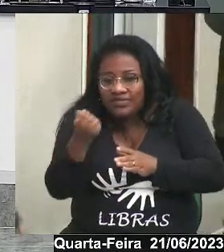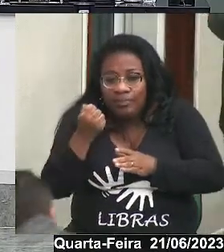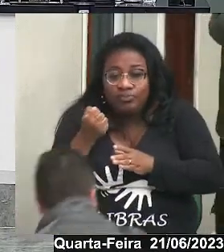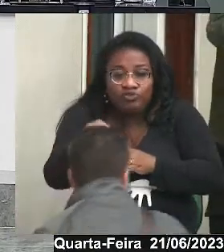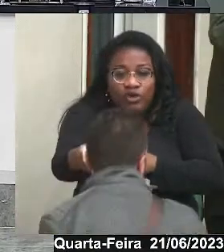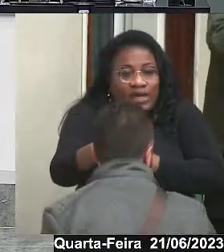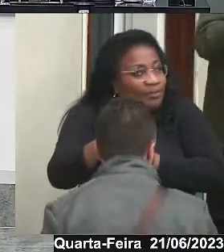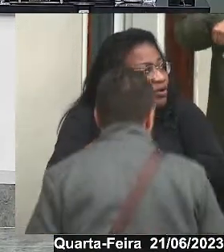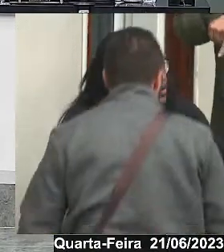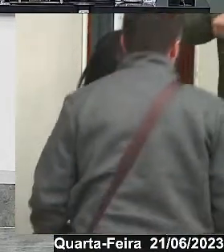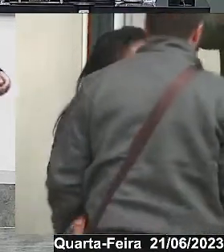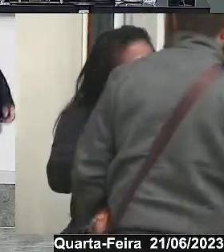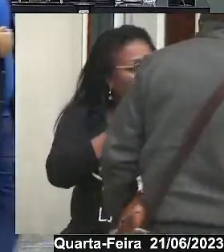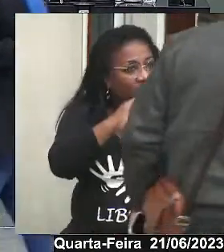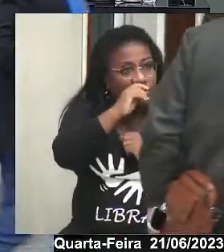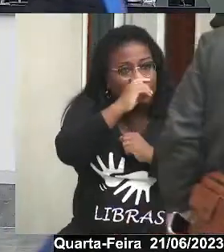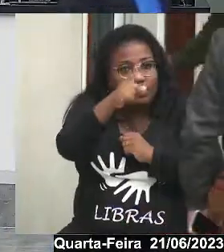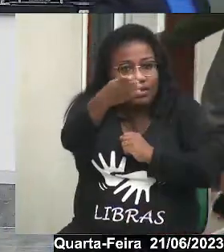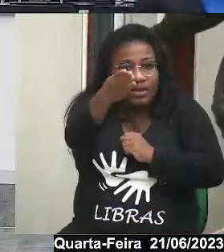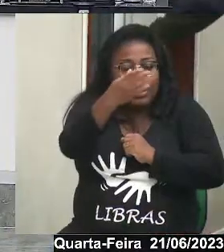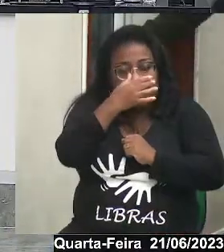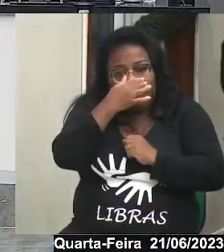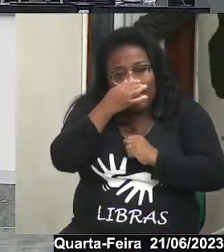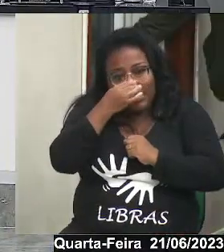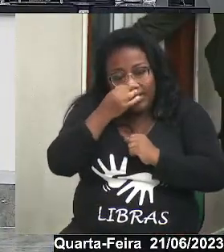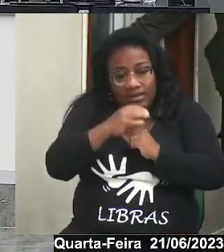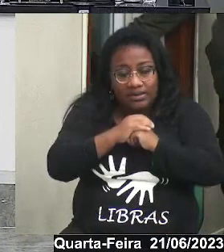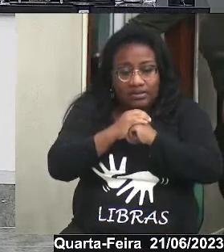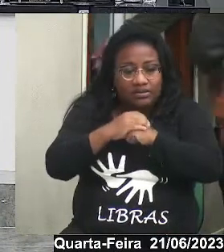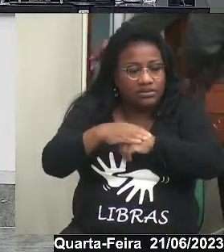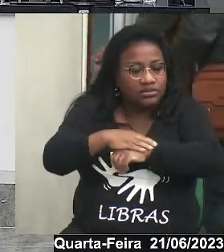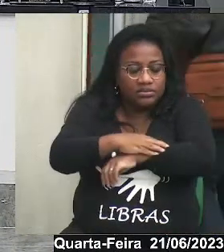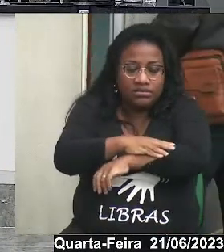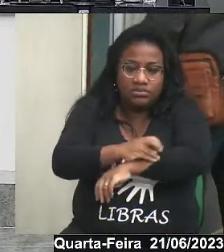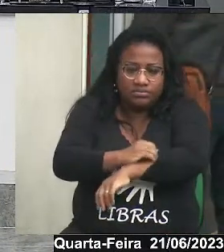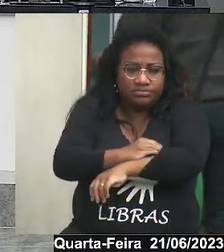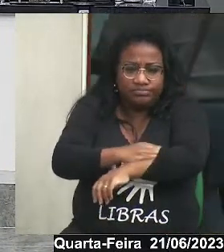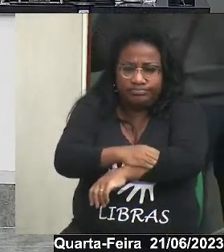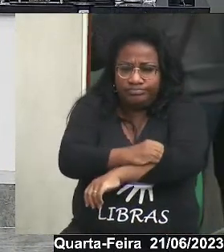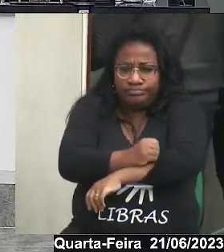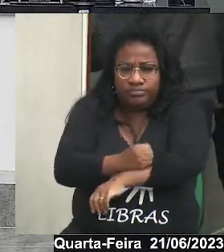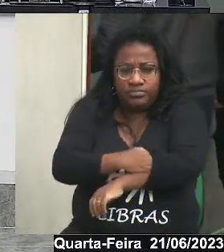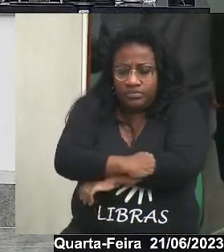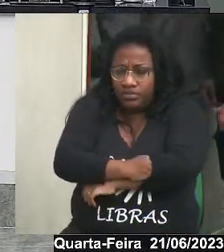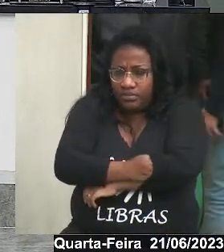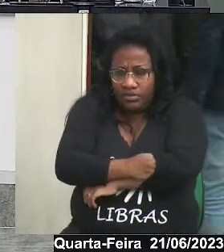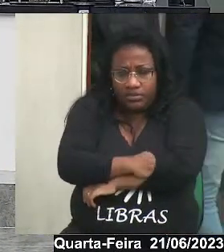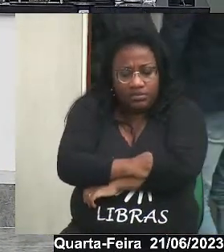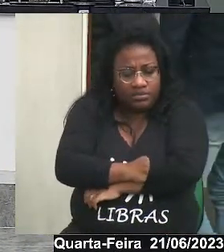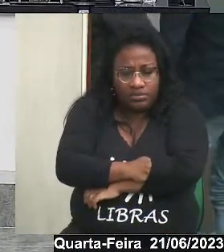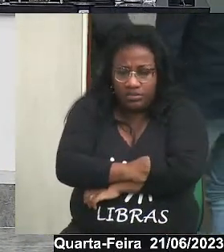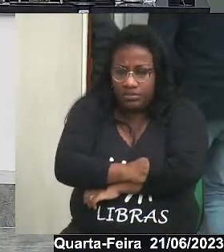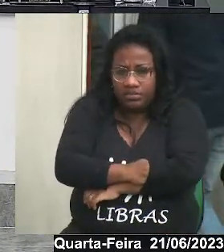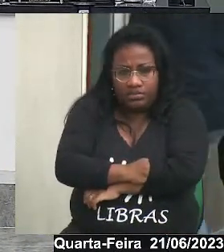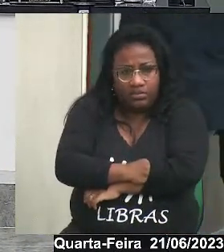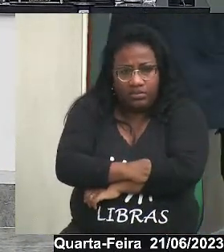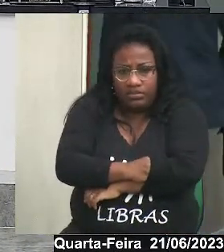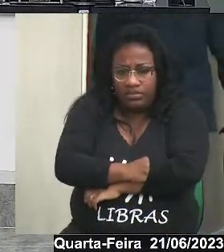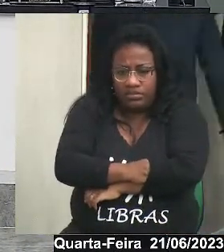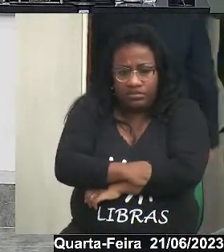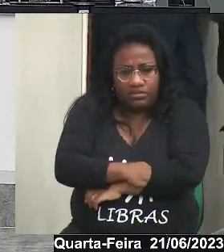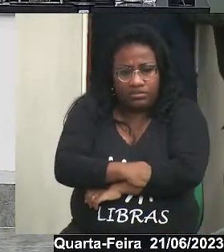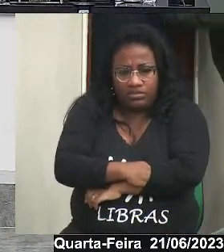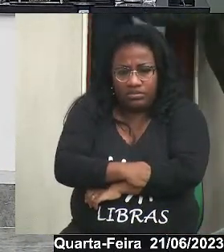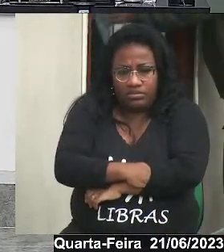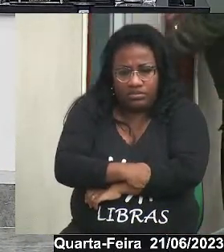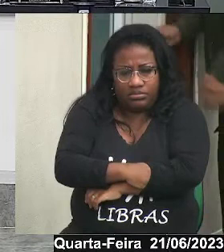indicações 258, 273, 281, 282, 283, 2023, de